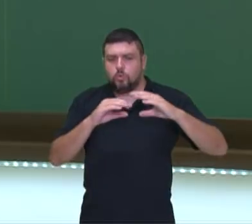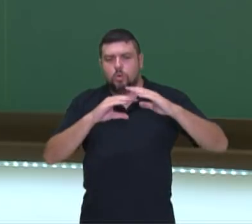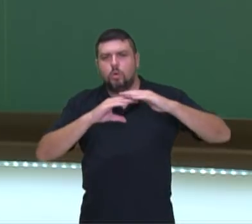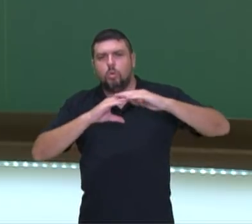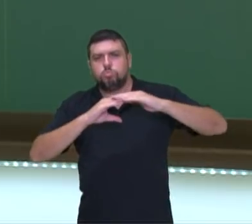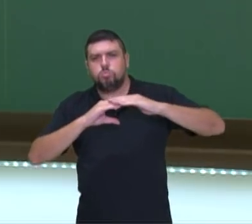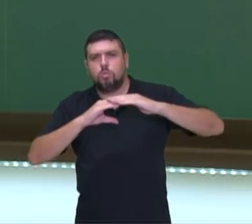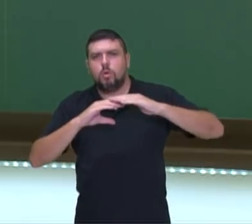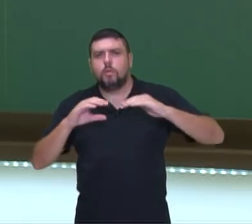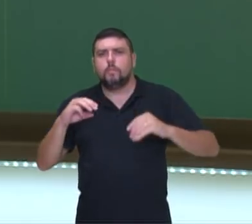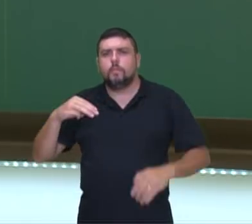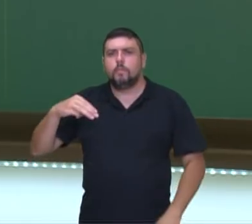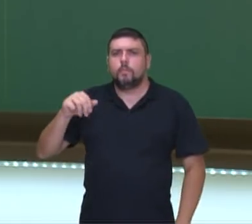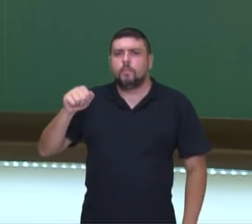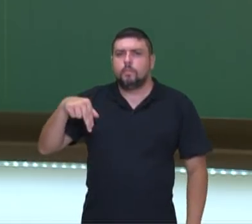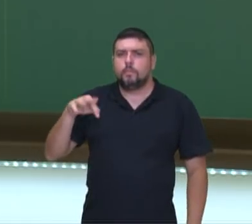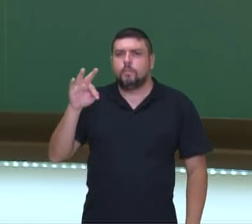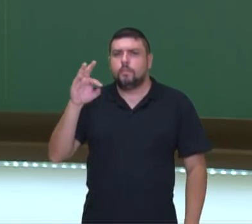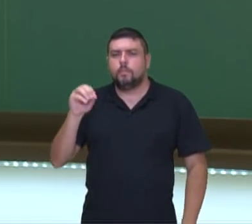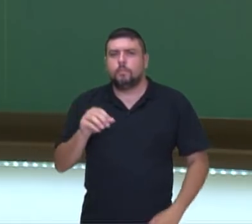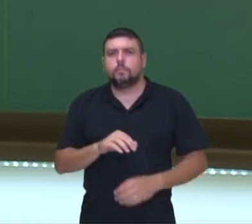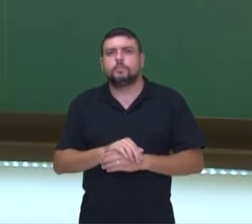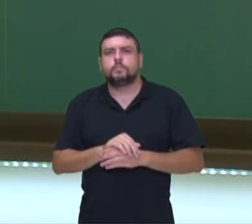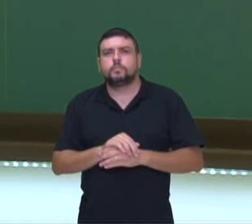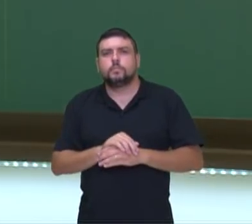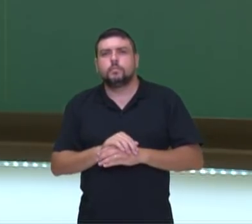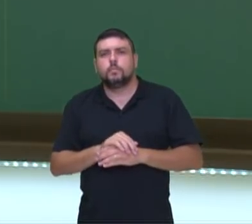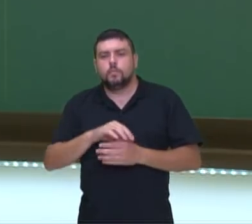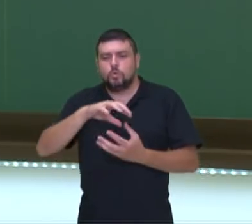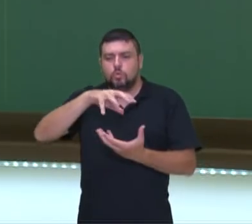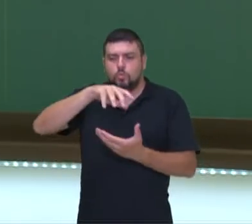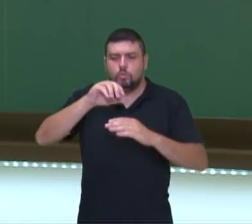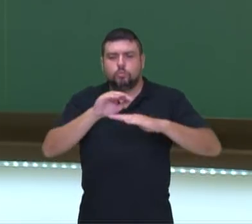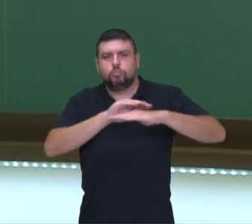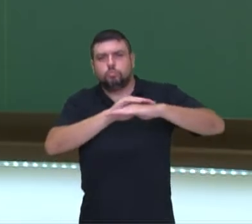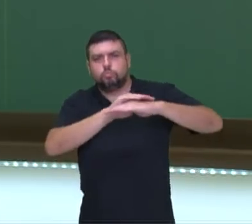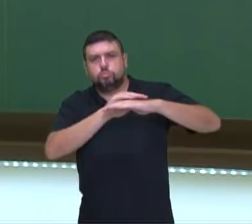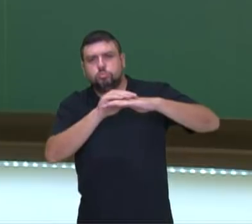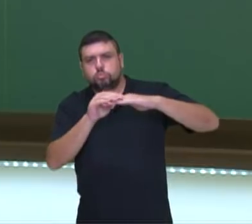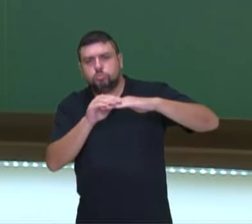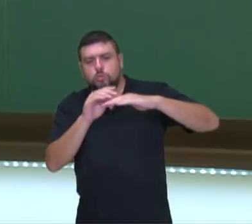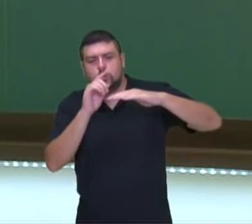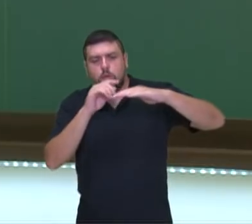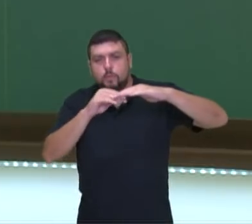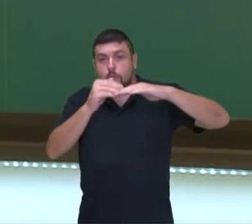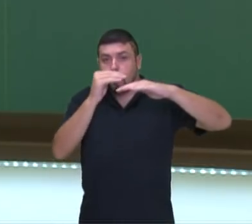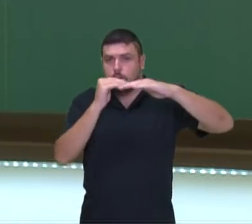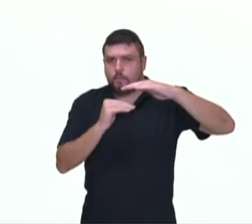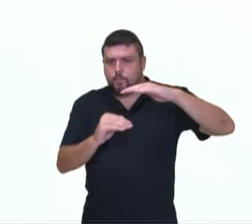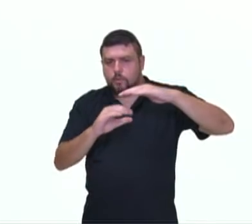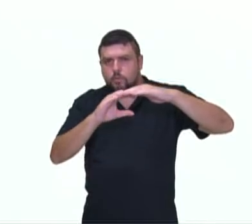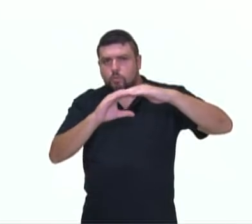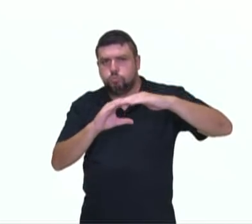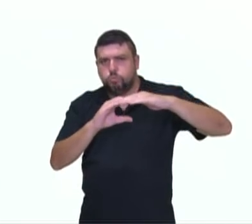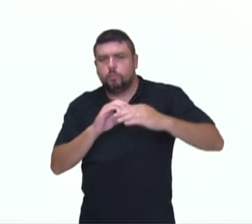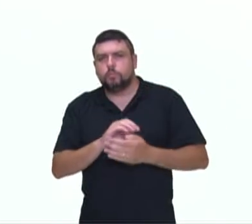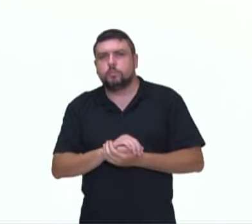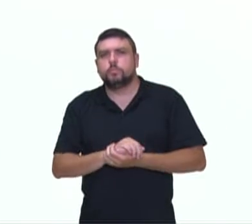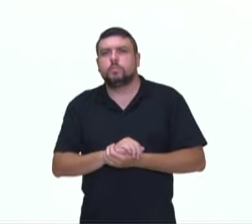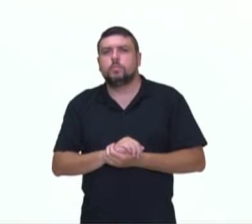abaixo da crosta terrestre, ou seja, oceânica e continental. A camada que é